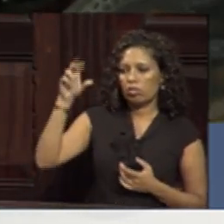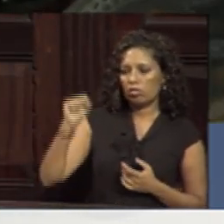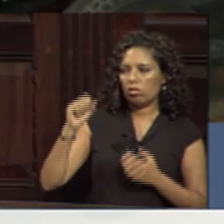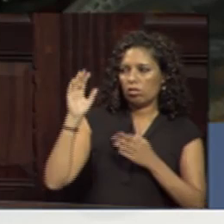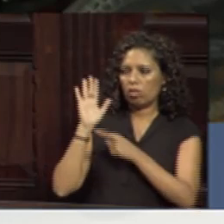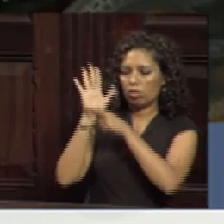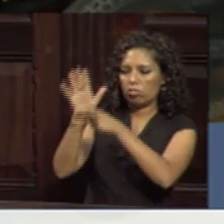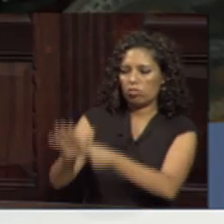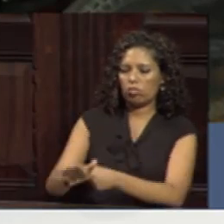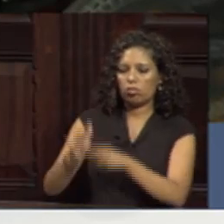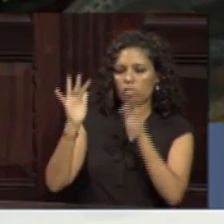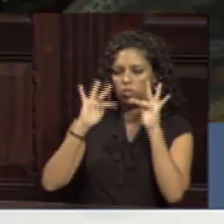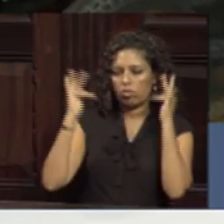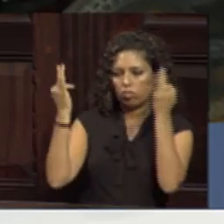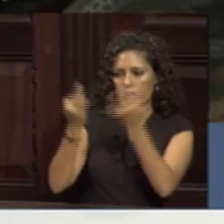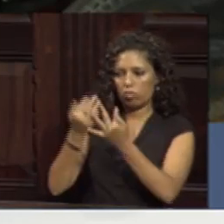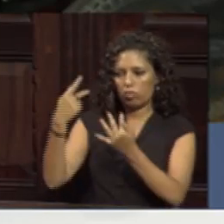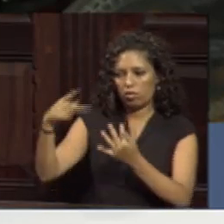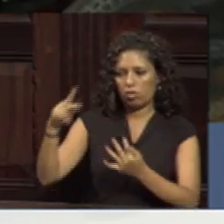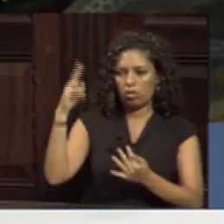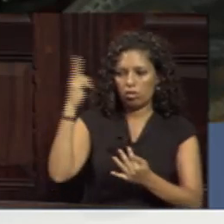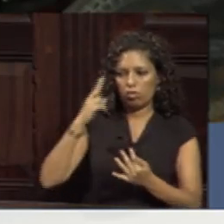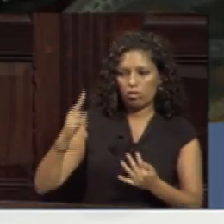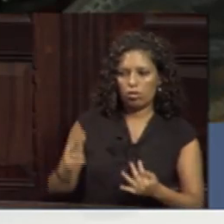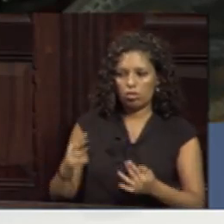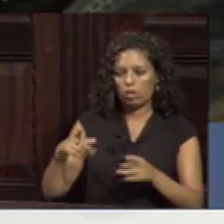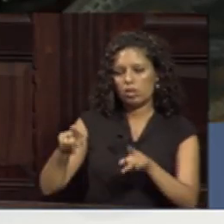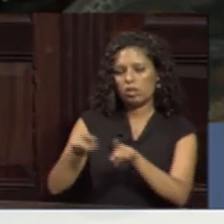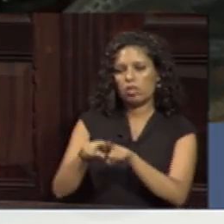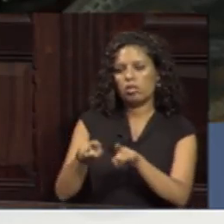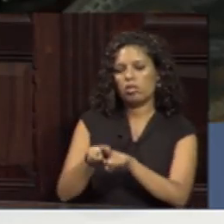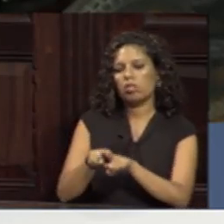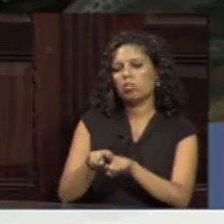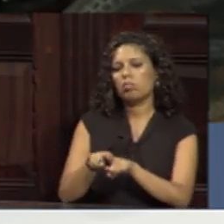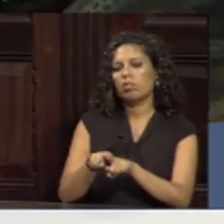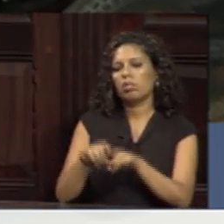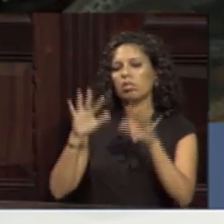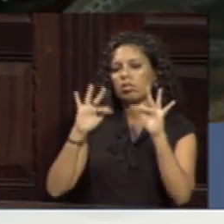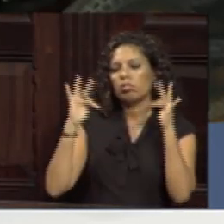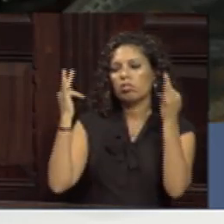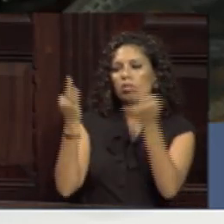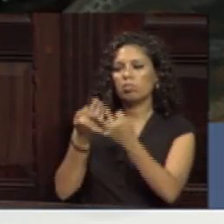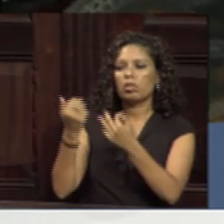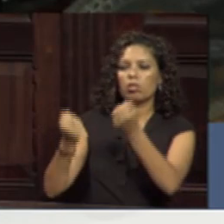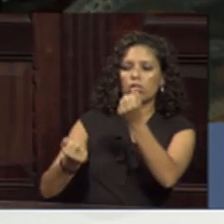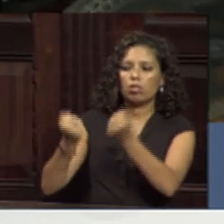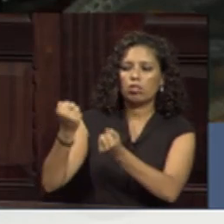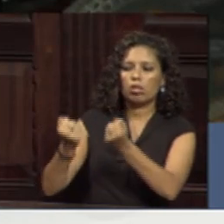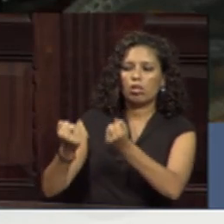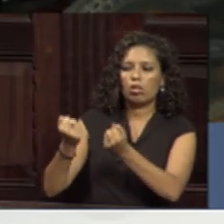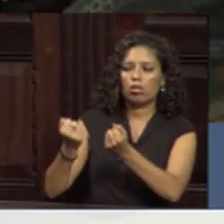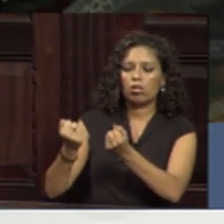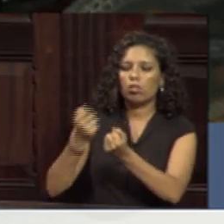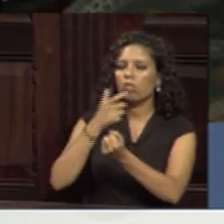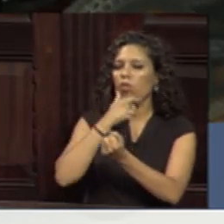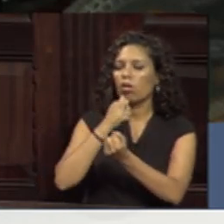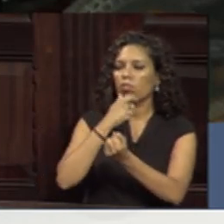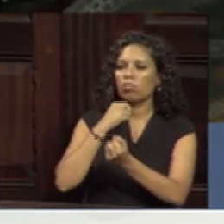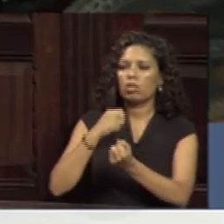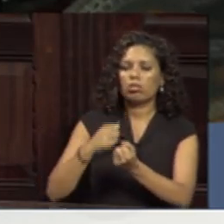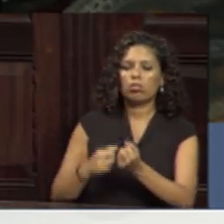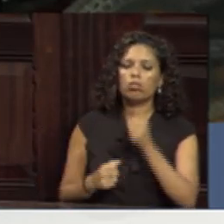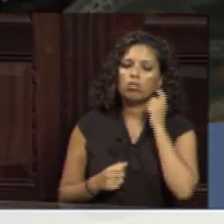a família da vereadora Marielle e do Anderson. E dizer